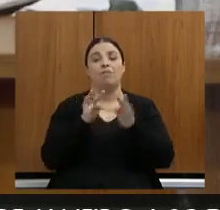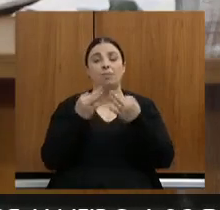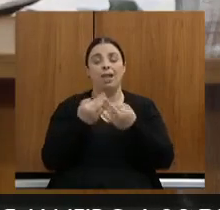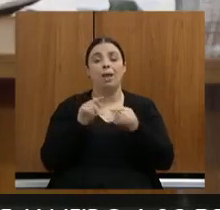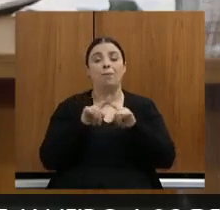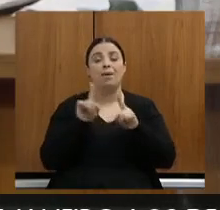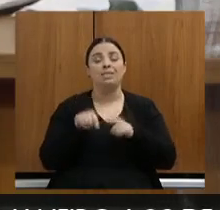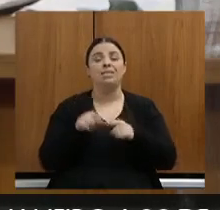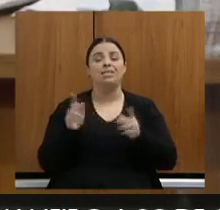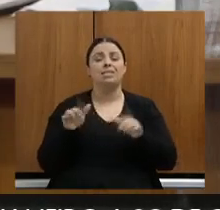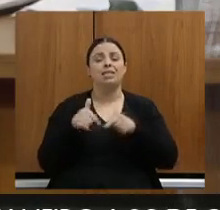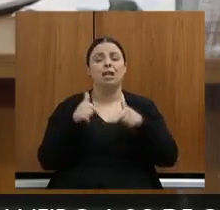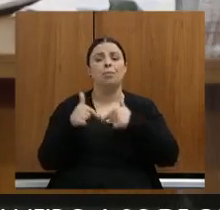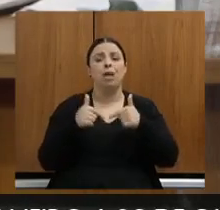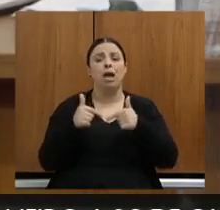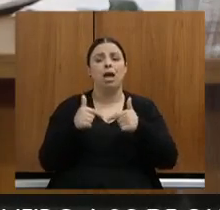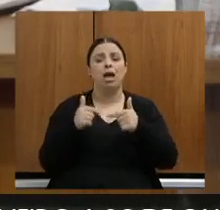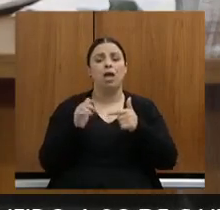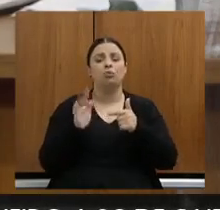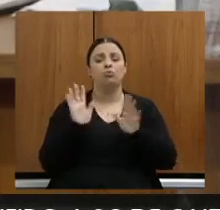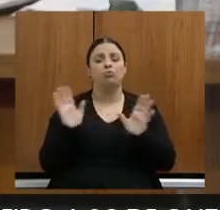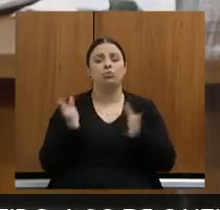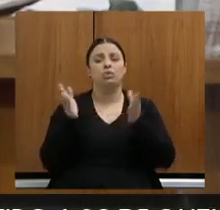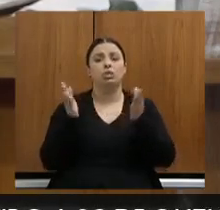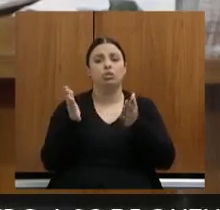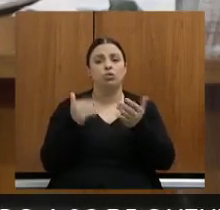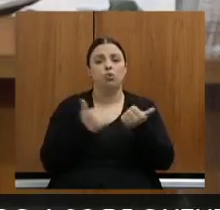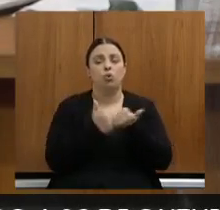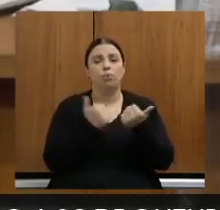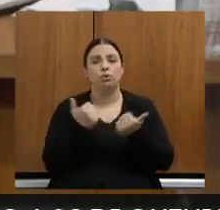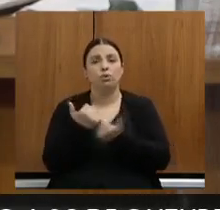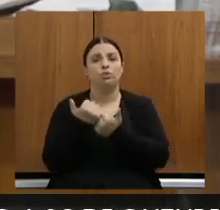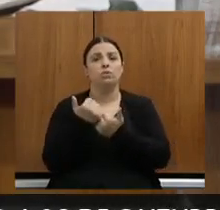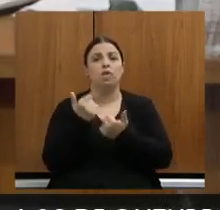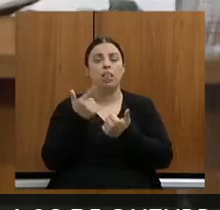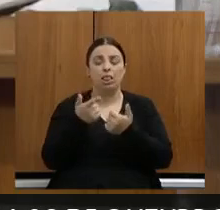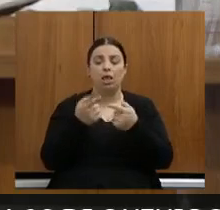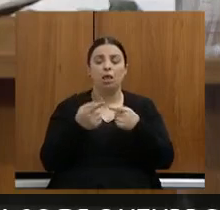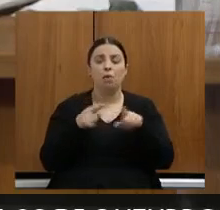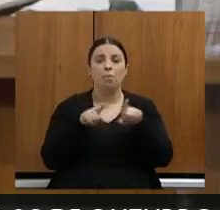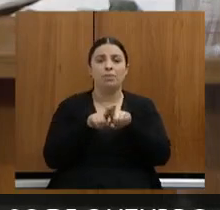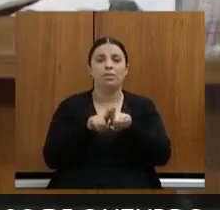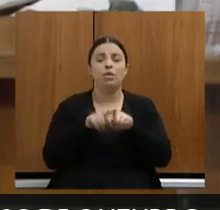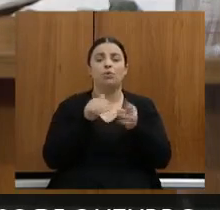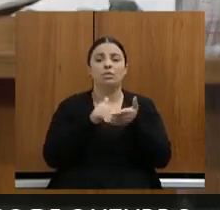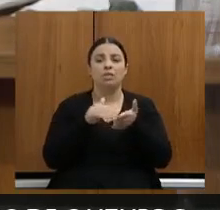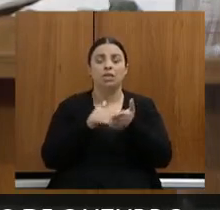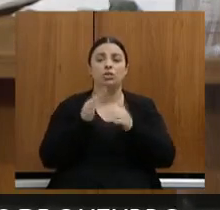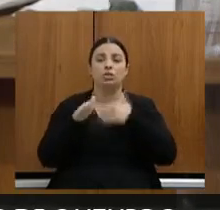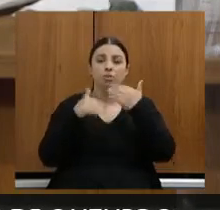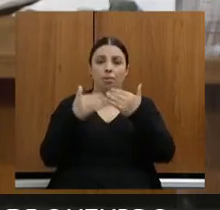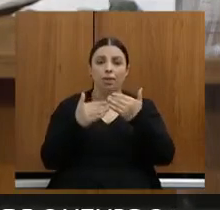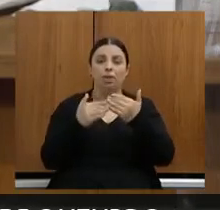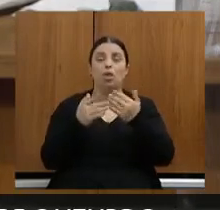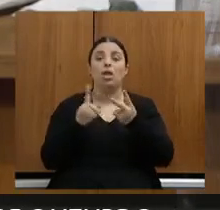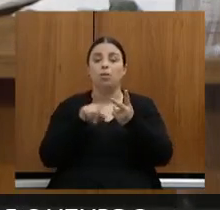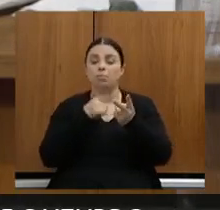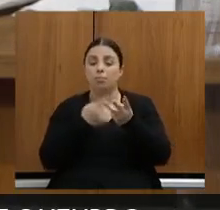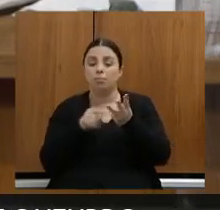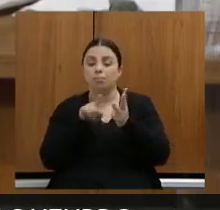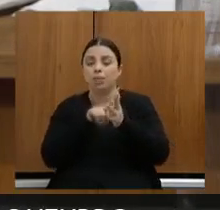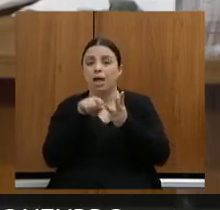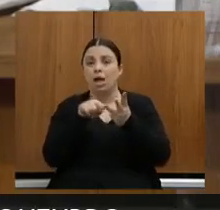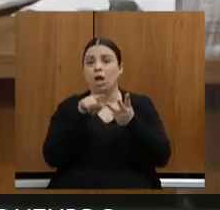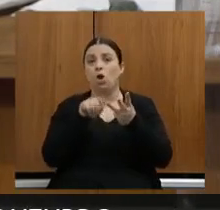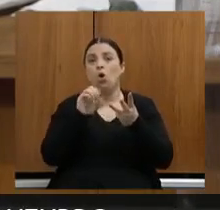incentivo ao cooperativismo está em ser desfeito nem parceria com a secretaria de desse movimento e também com a própria o sangue e isso é um trabalho